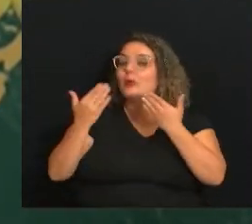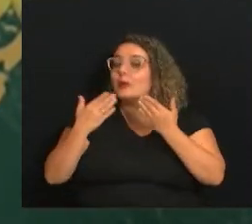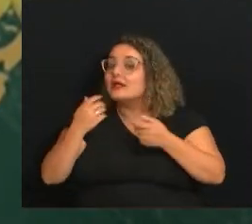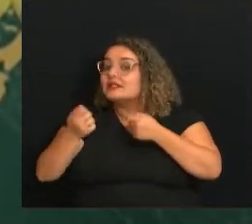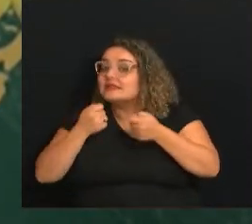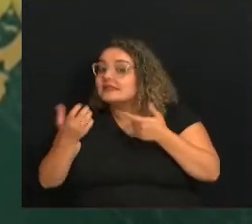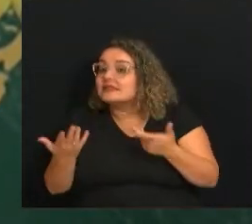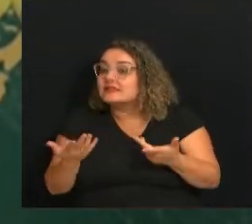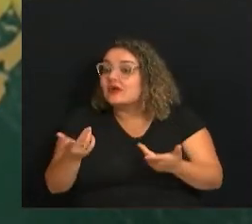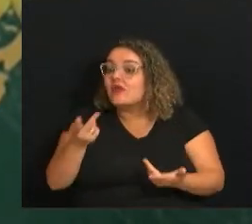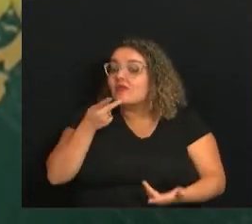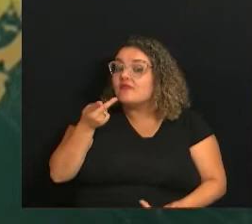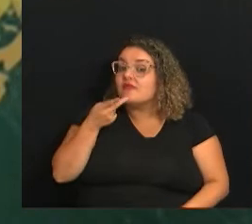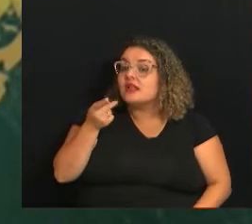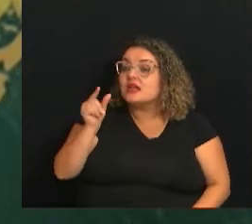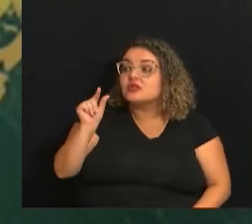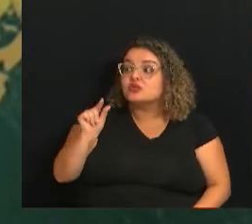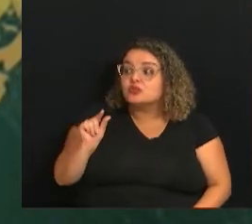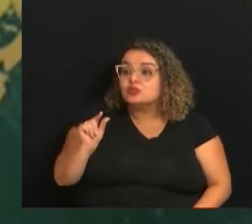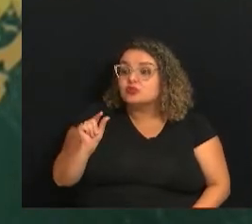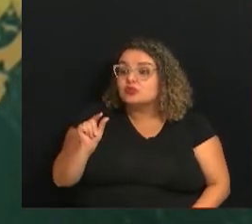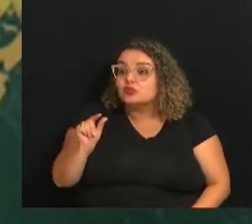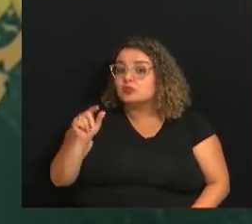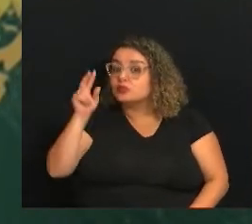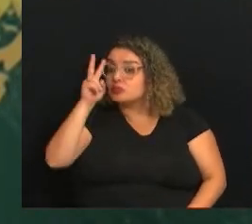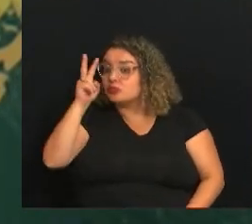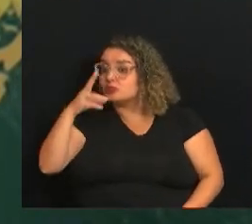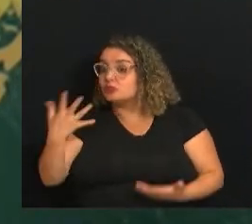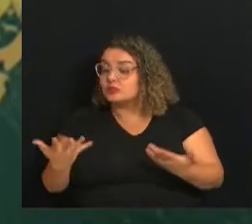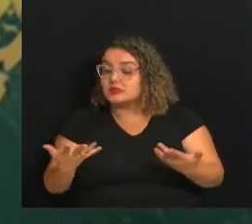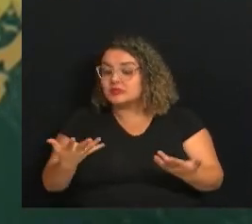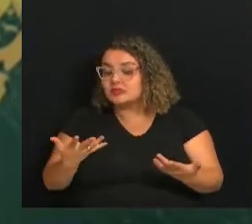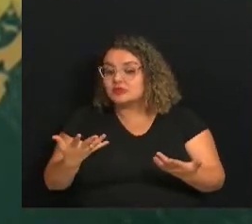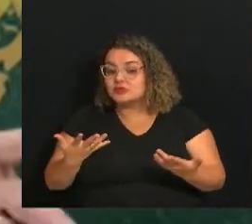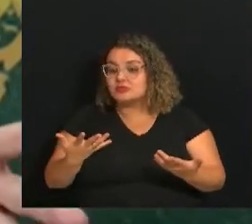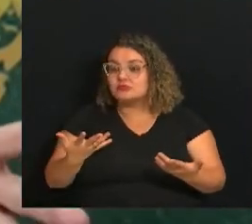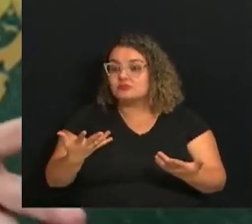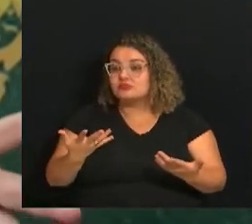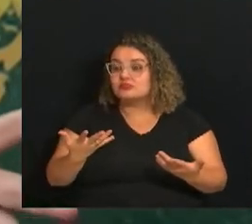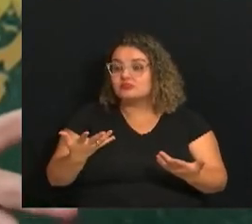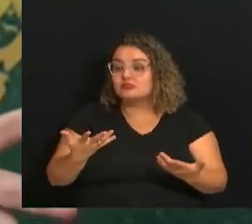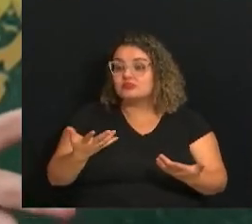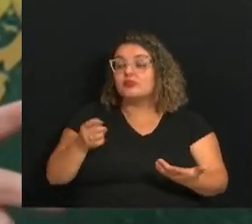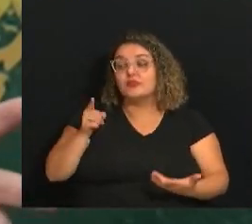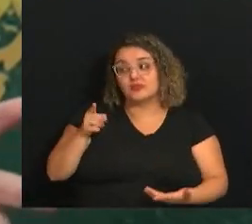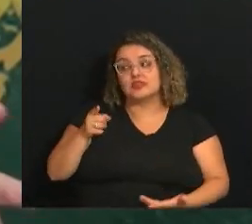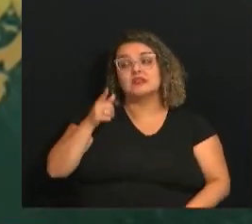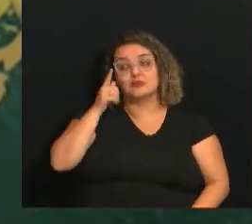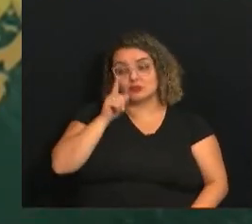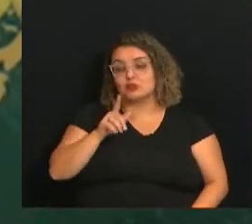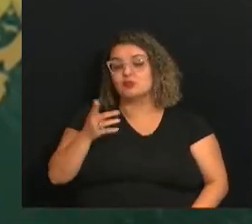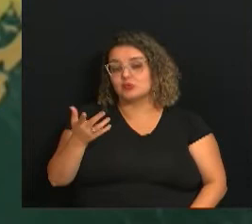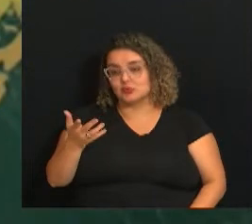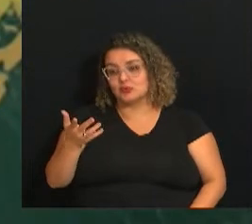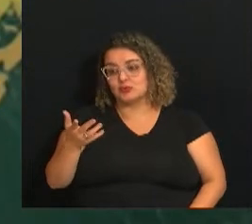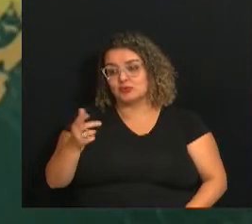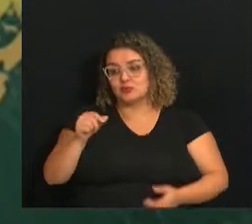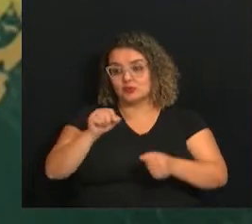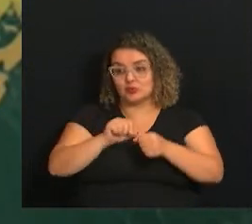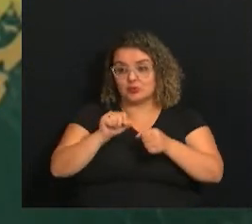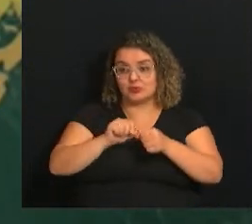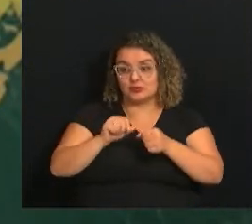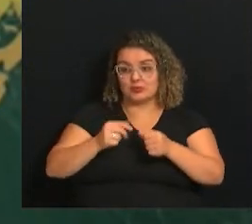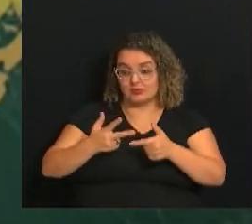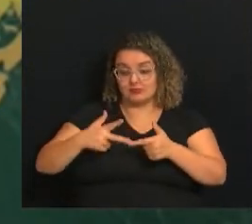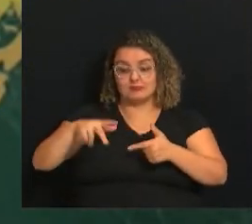um pouquinho, Caio, sobre sua história. Você que tem conseguido aí feitos importantes já